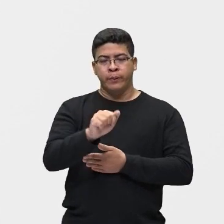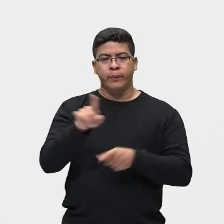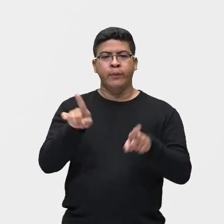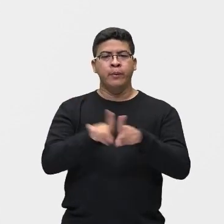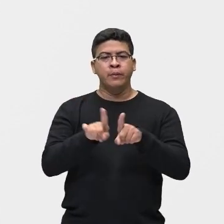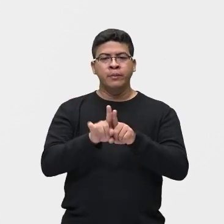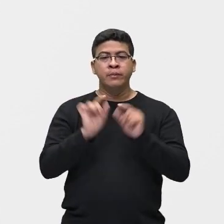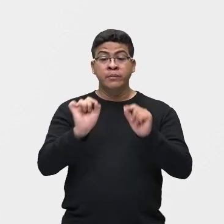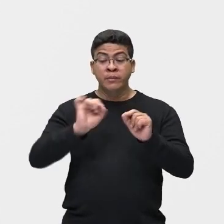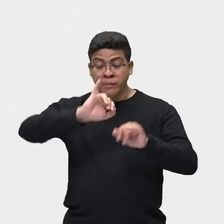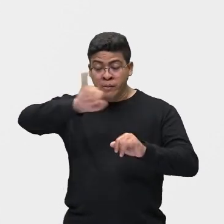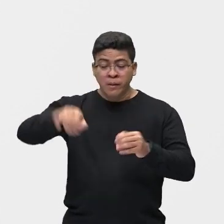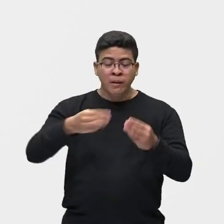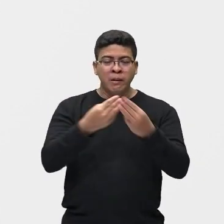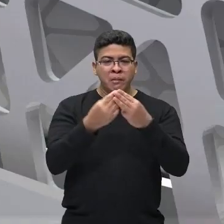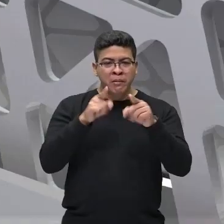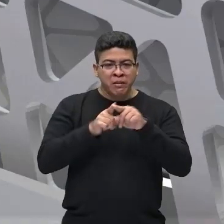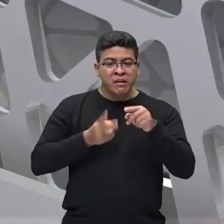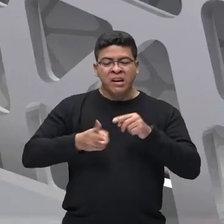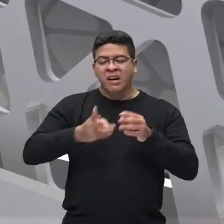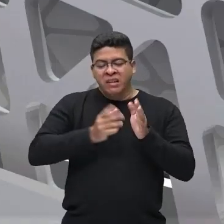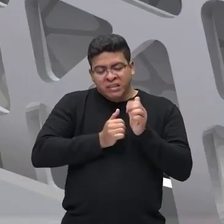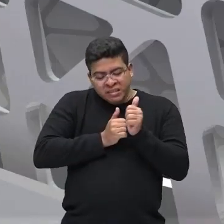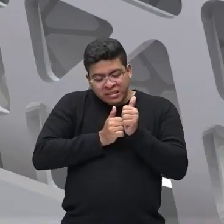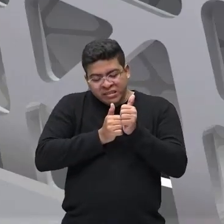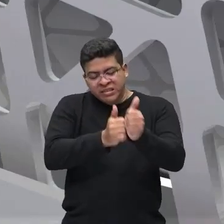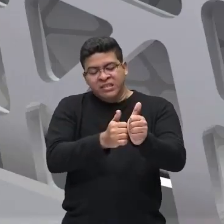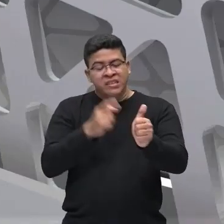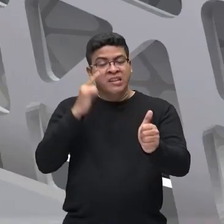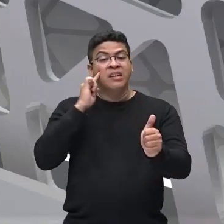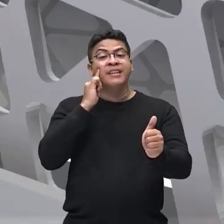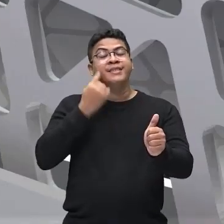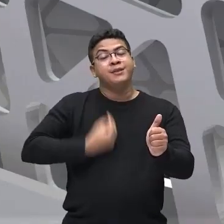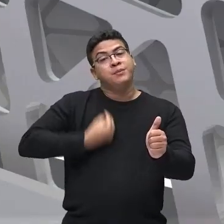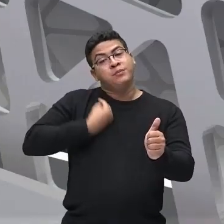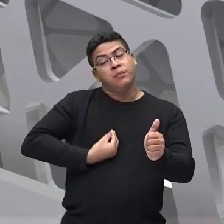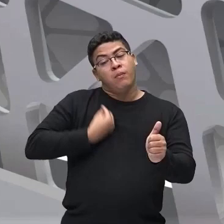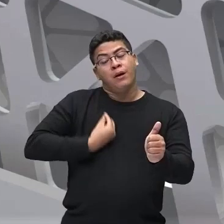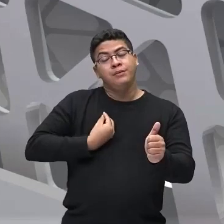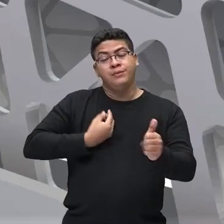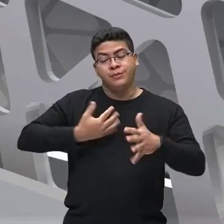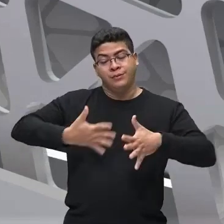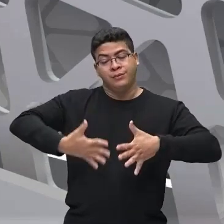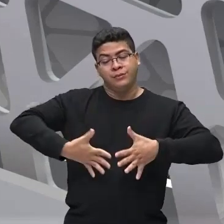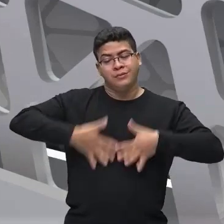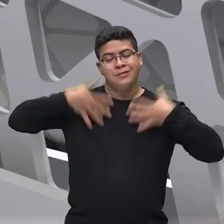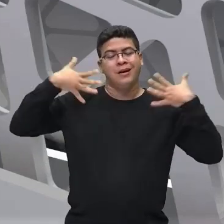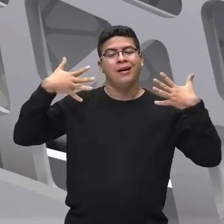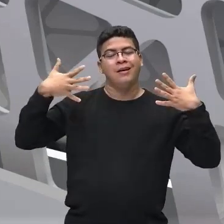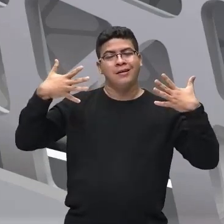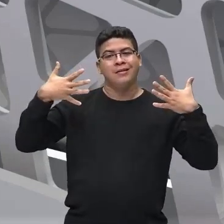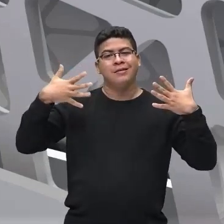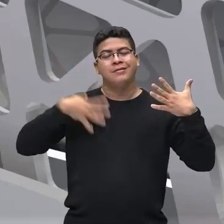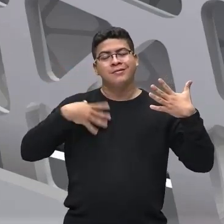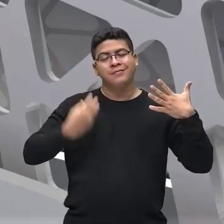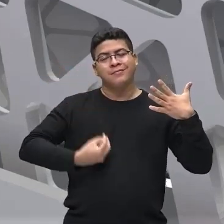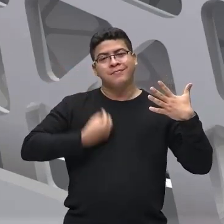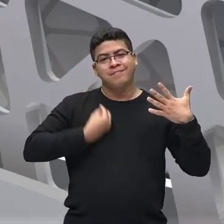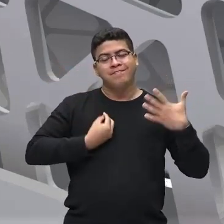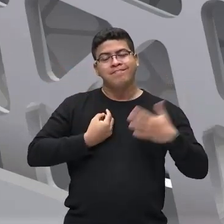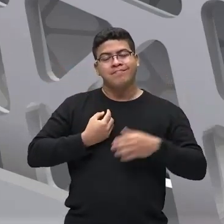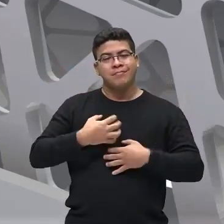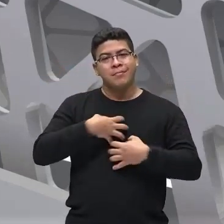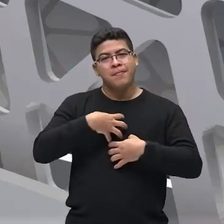judaísmo levaria as pessoas a ter alegria de viver, certo? E que elas poderiam tirar